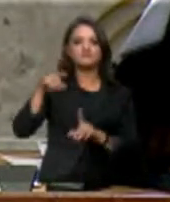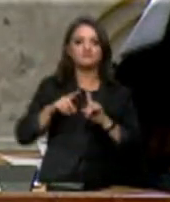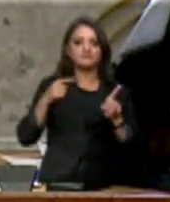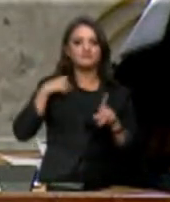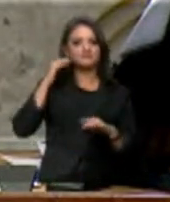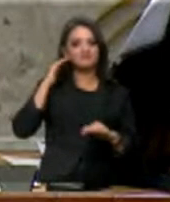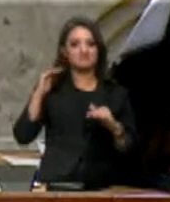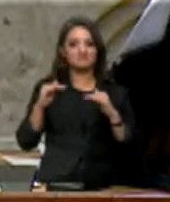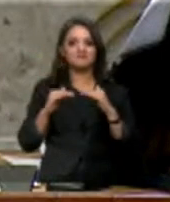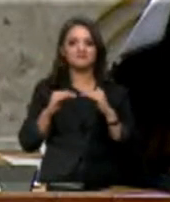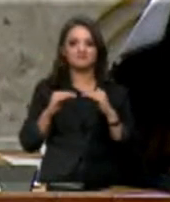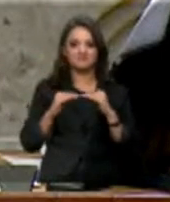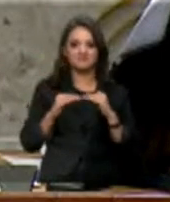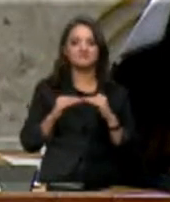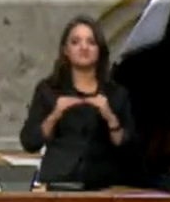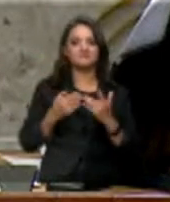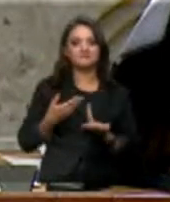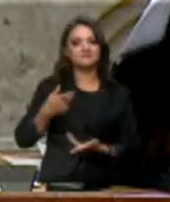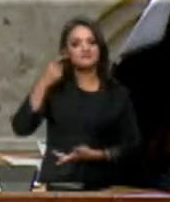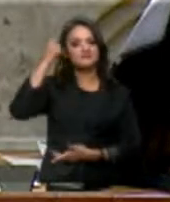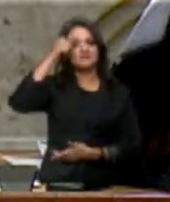acompanho a questão de ordem